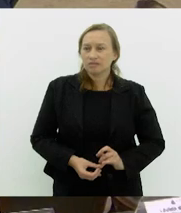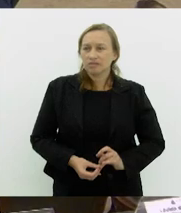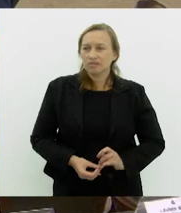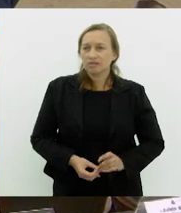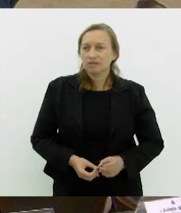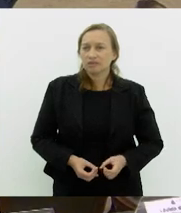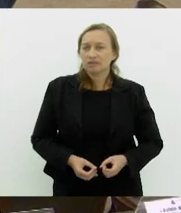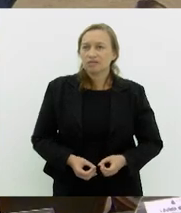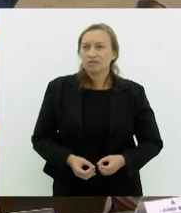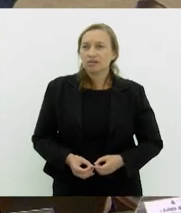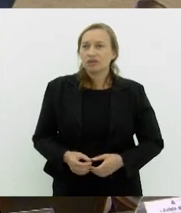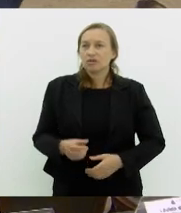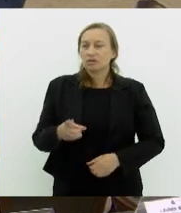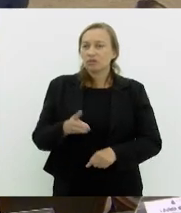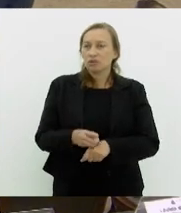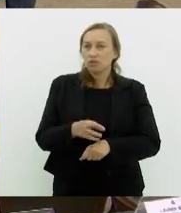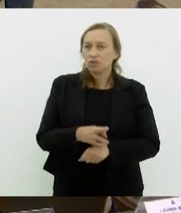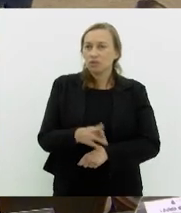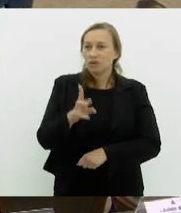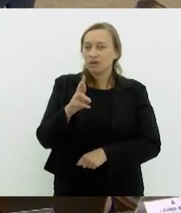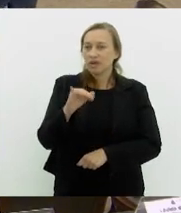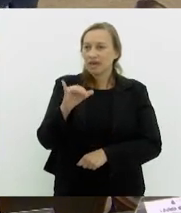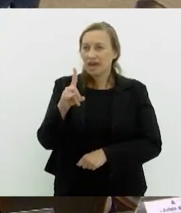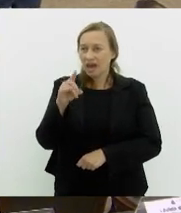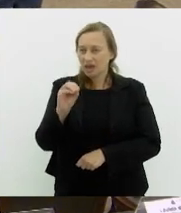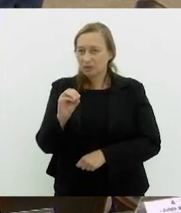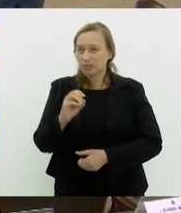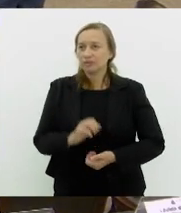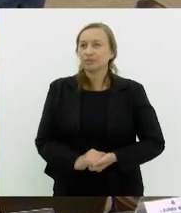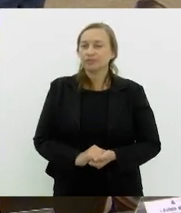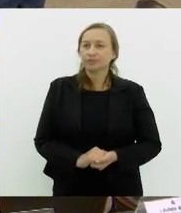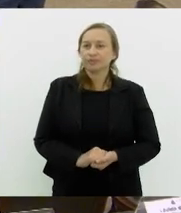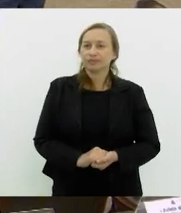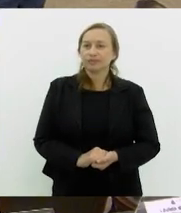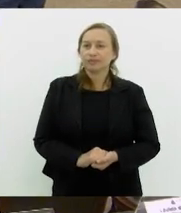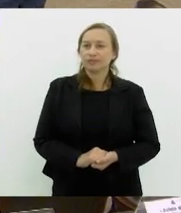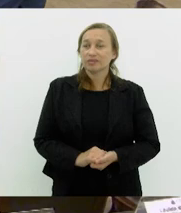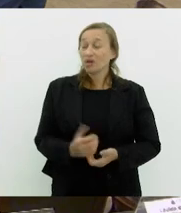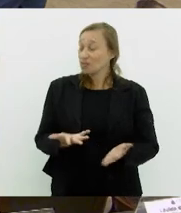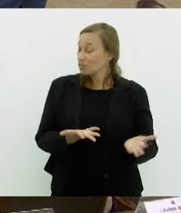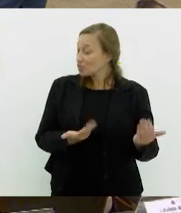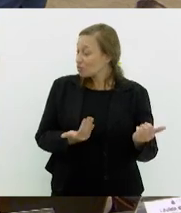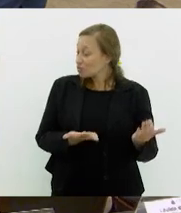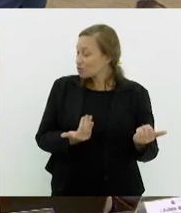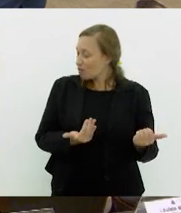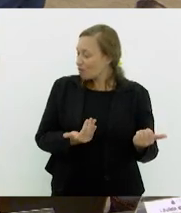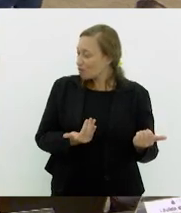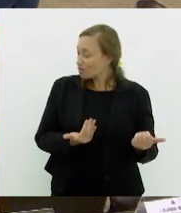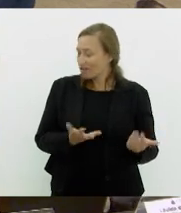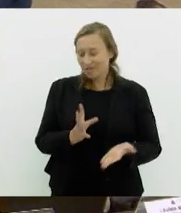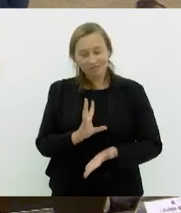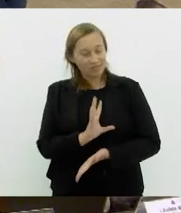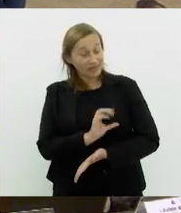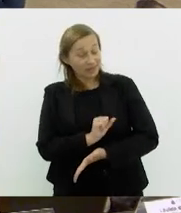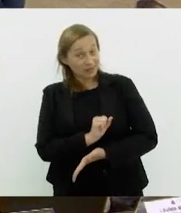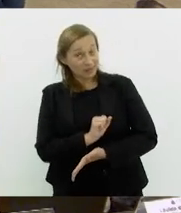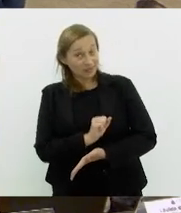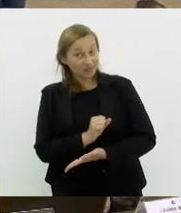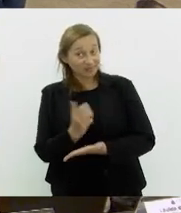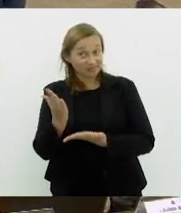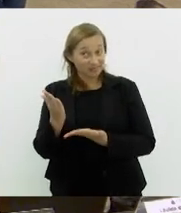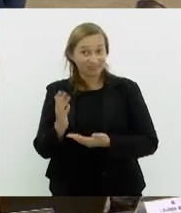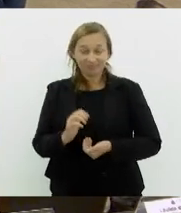O doutor Ricardo Benete Fernando mostra esse jovem querido entusiasta.